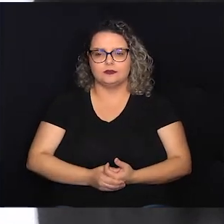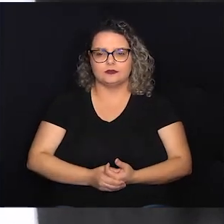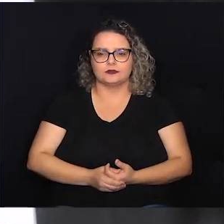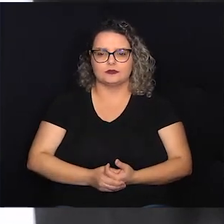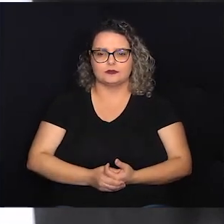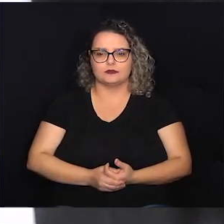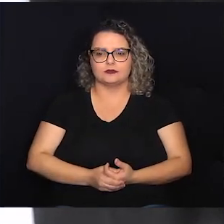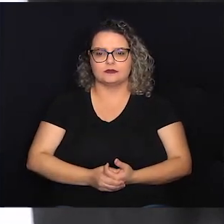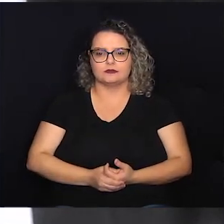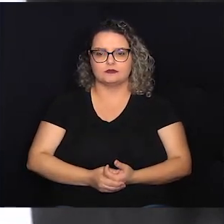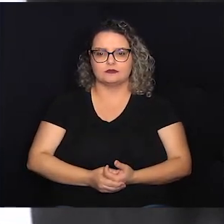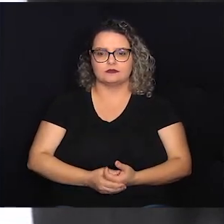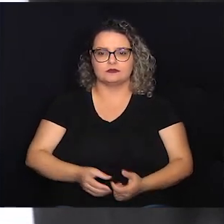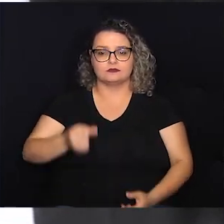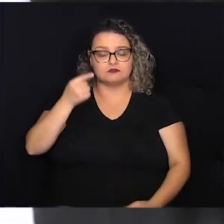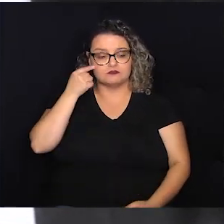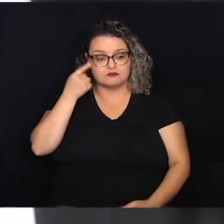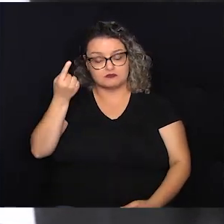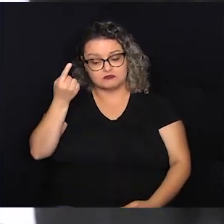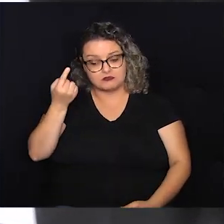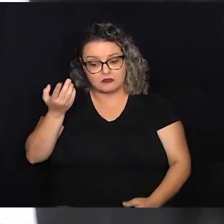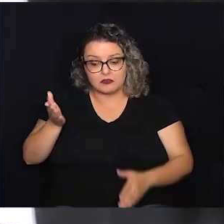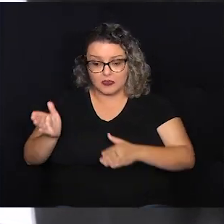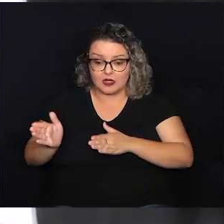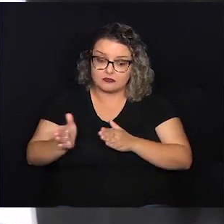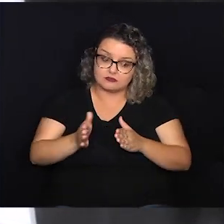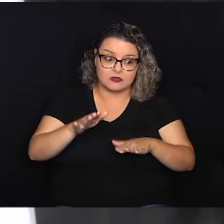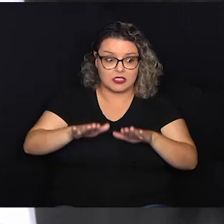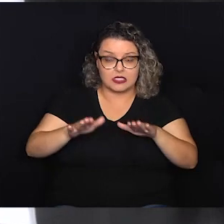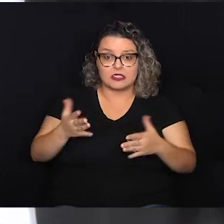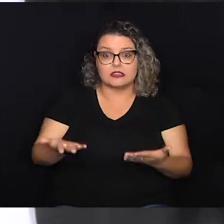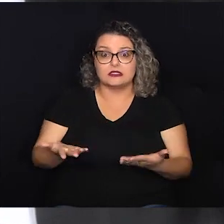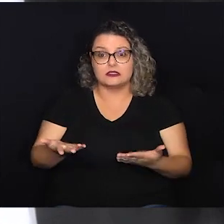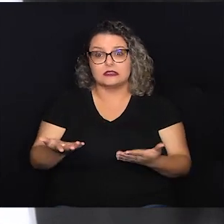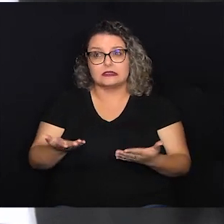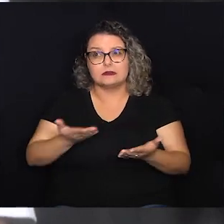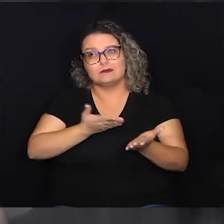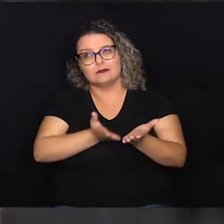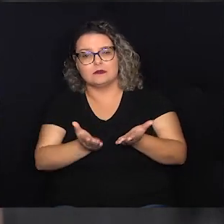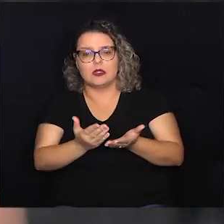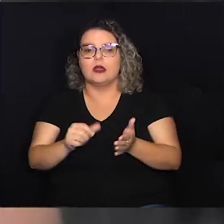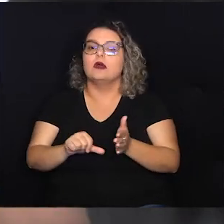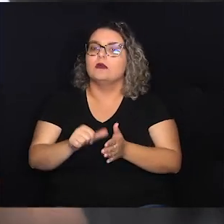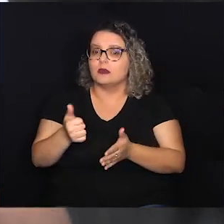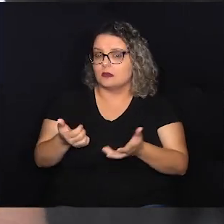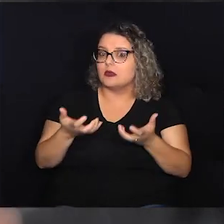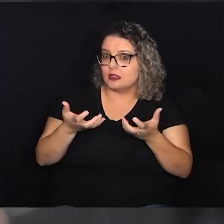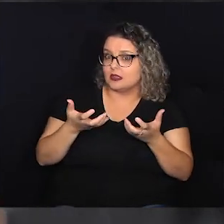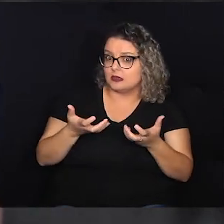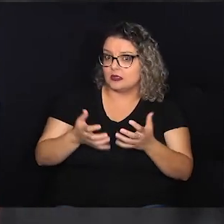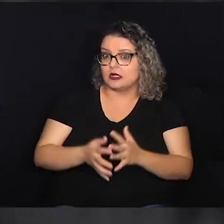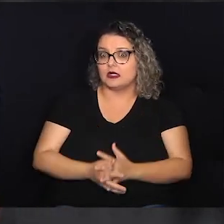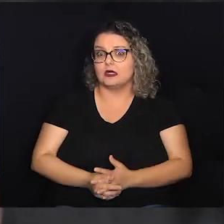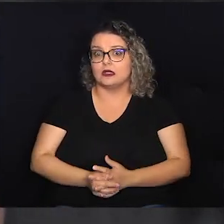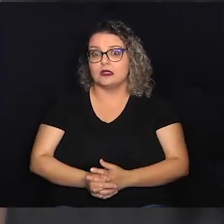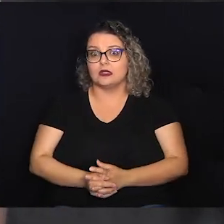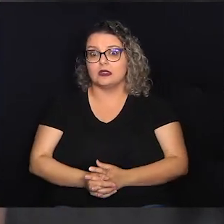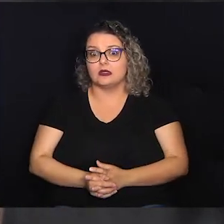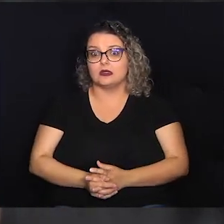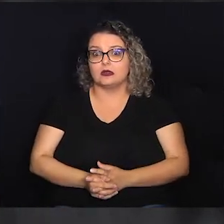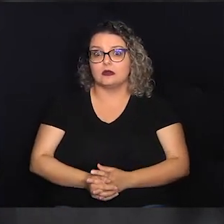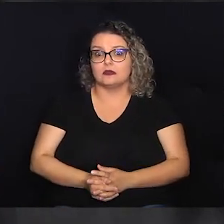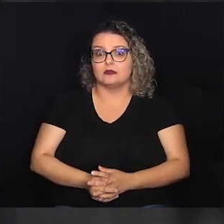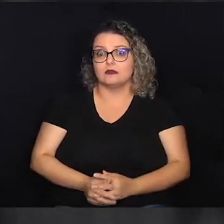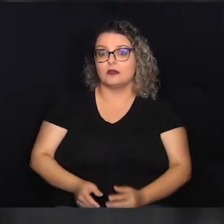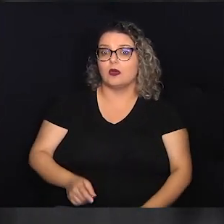para pôr para fora. E seguindo uma linha que talvez não seja uma linha, o raciocínio pode estar meio distorcido. Primeiro eu